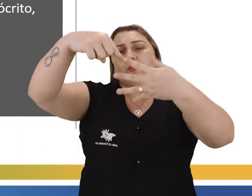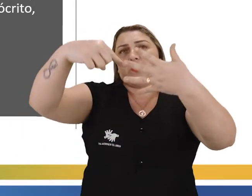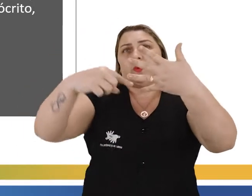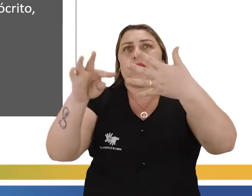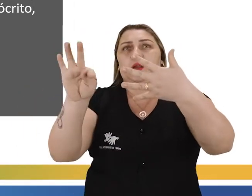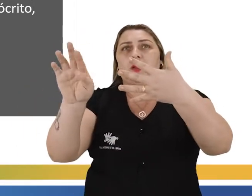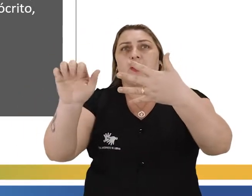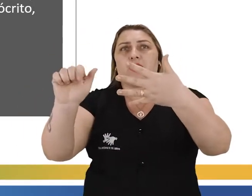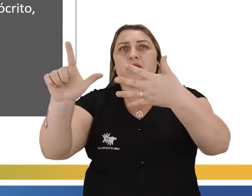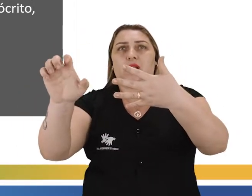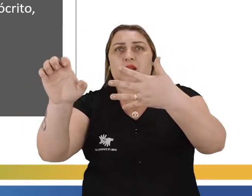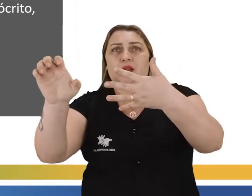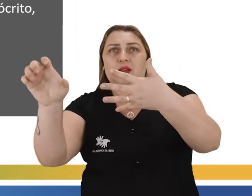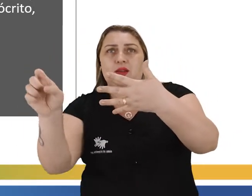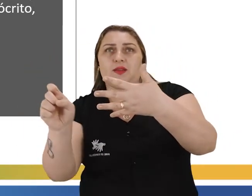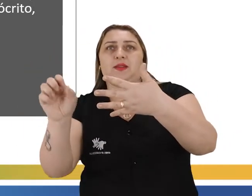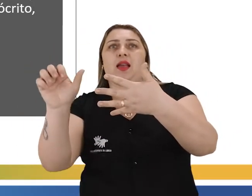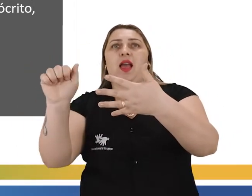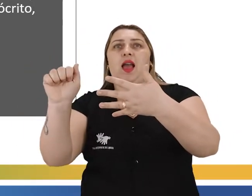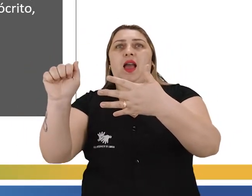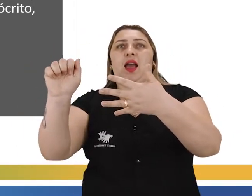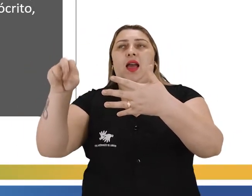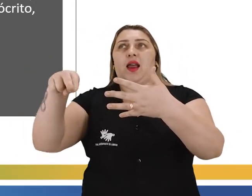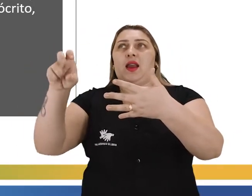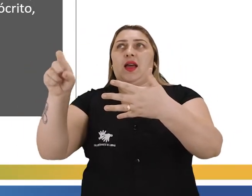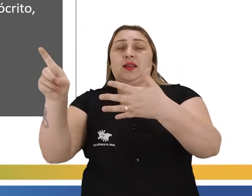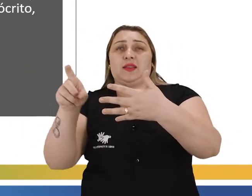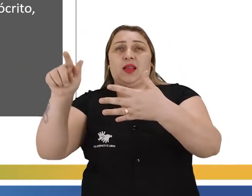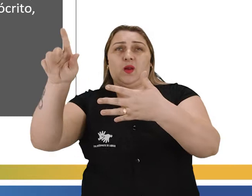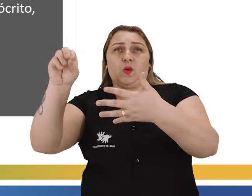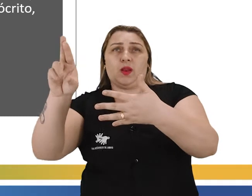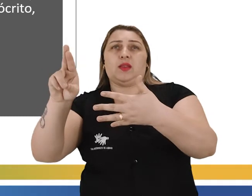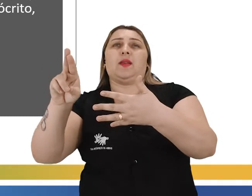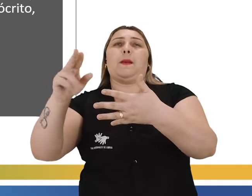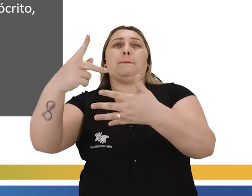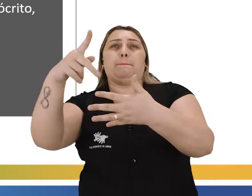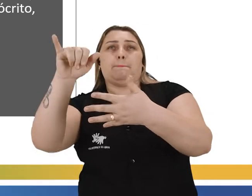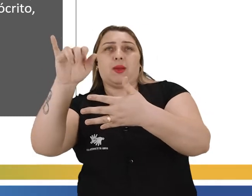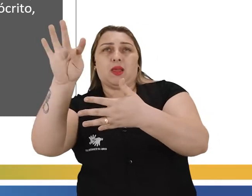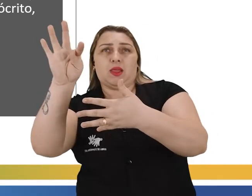Mileto, Anaxágoras, Anaximandro, Pitágoras,